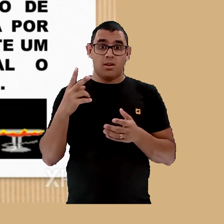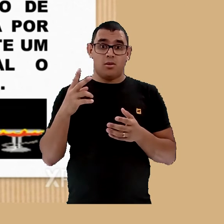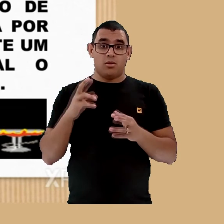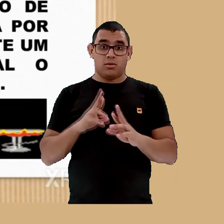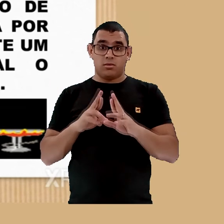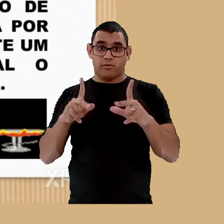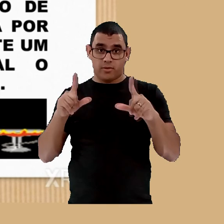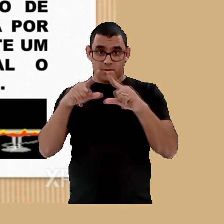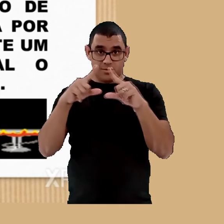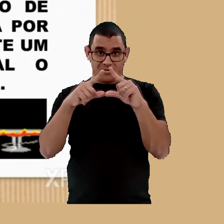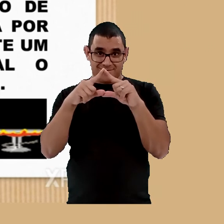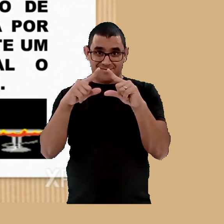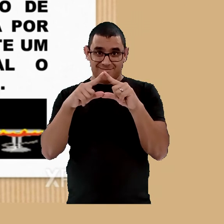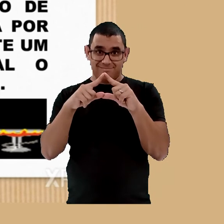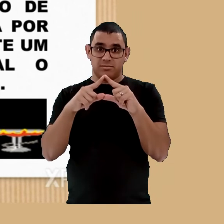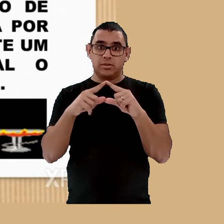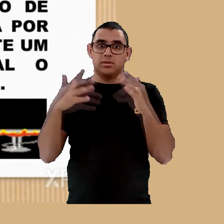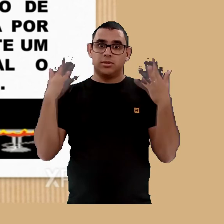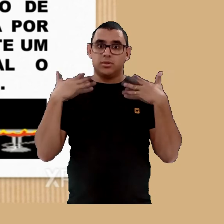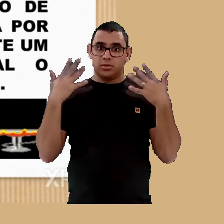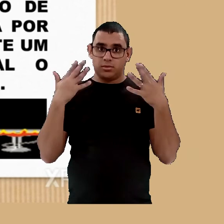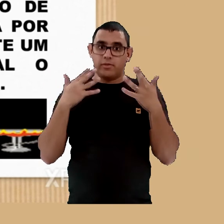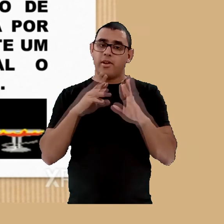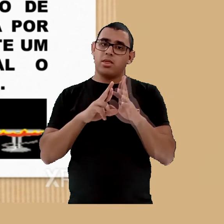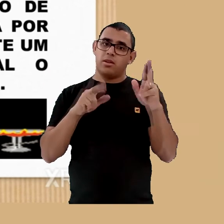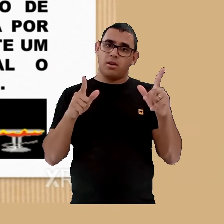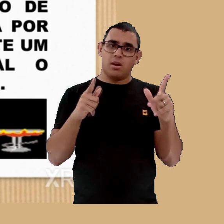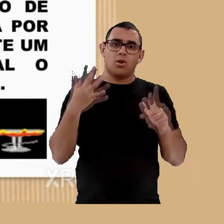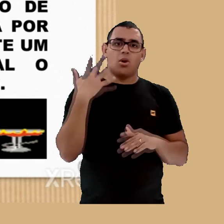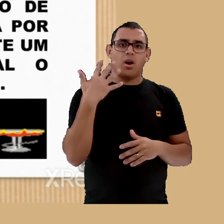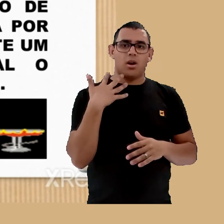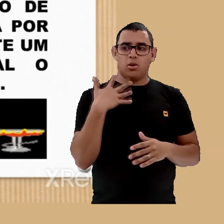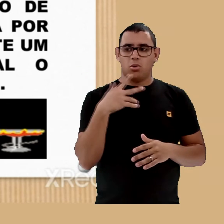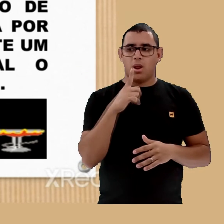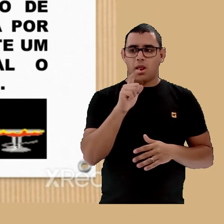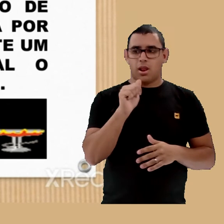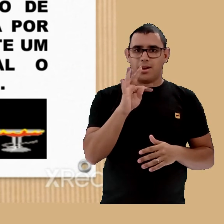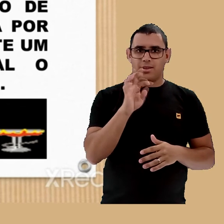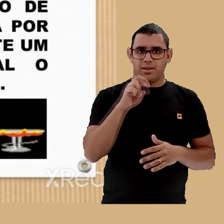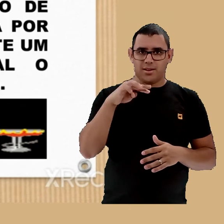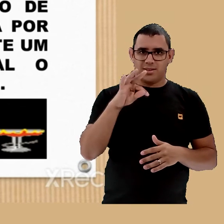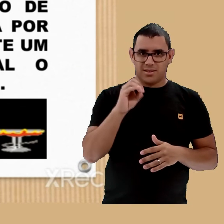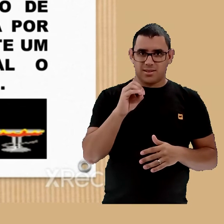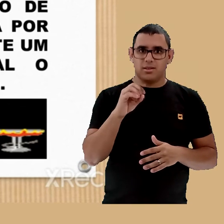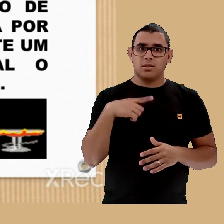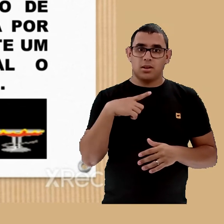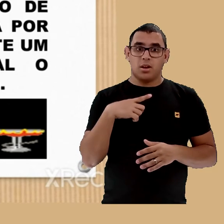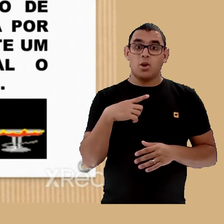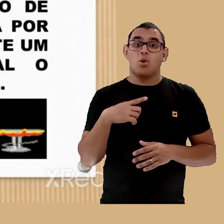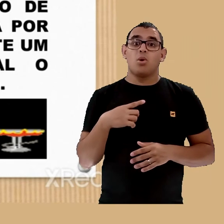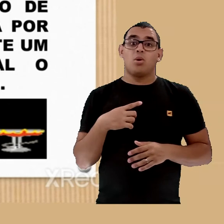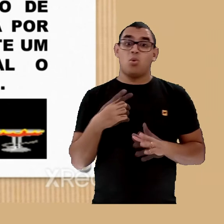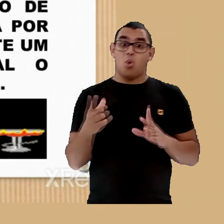e essa variação de temperatura, ela vai ser diferente do calor latente. Por quê? No calor latente, ocorre uma variação